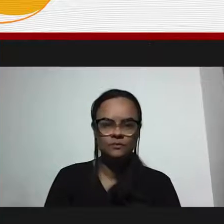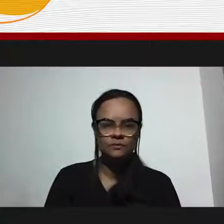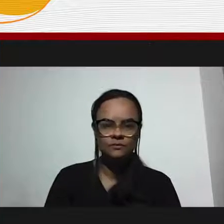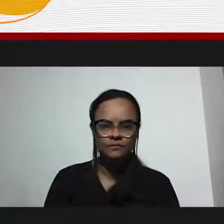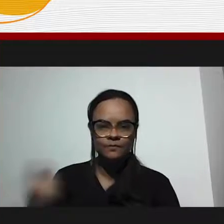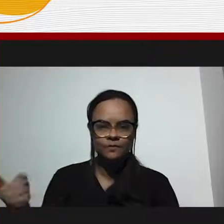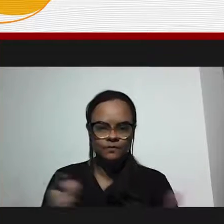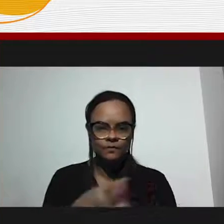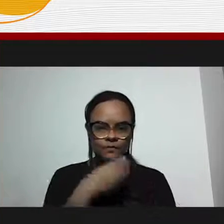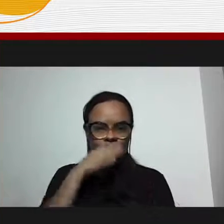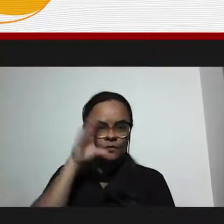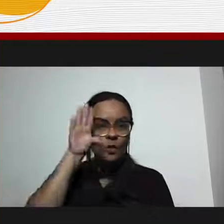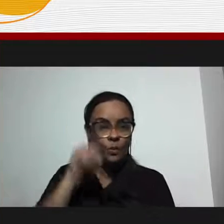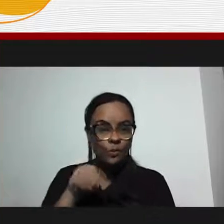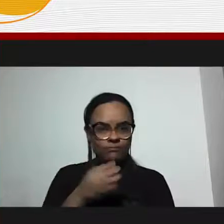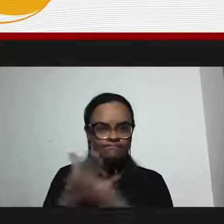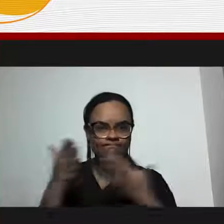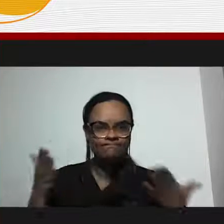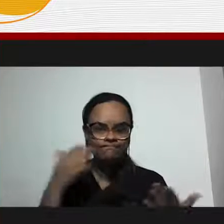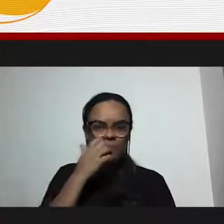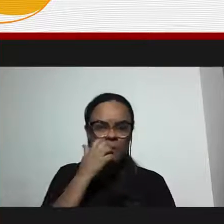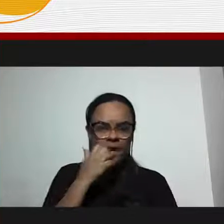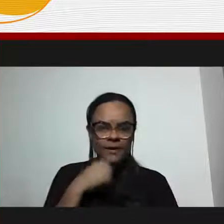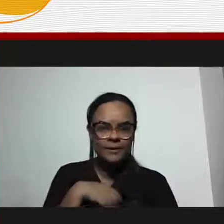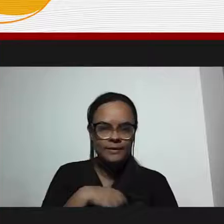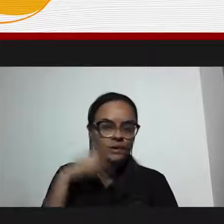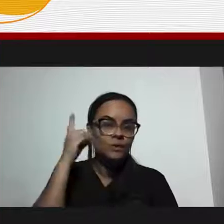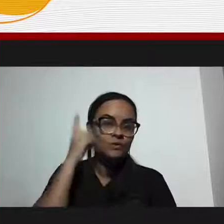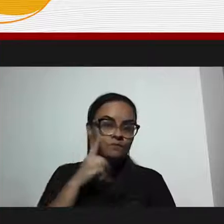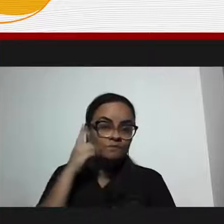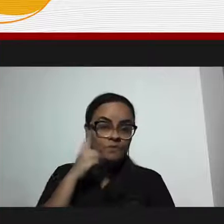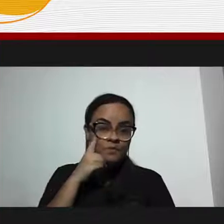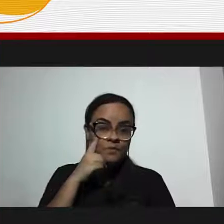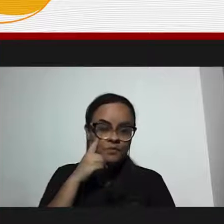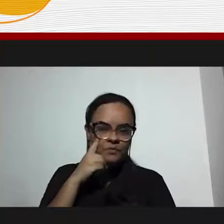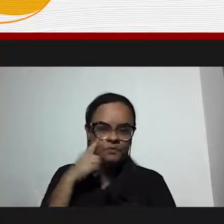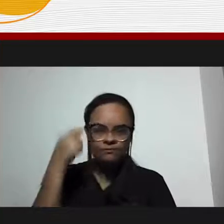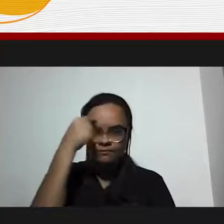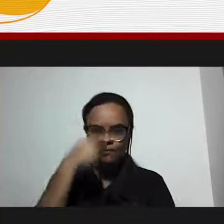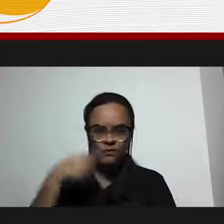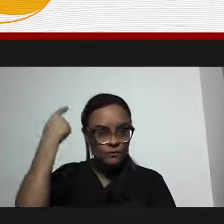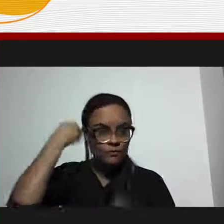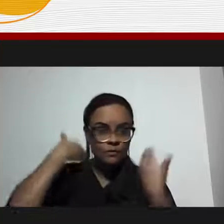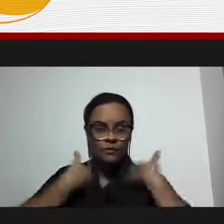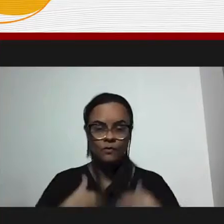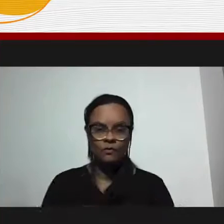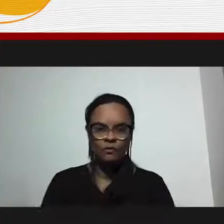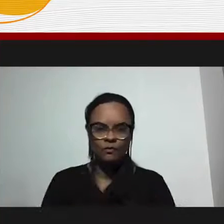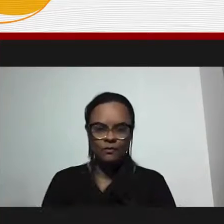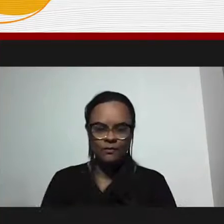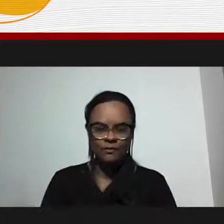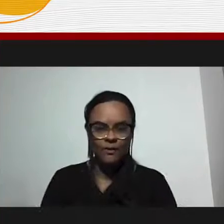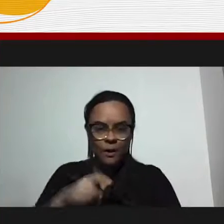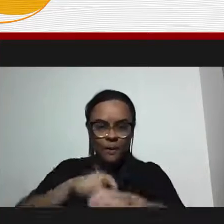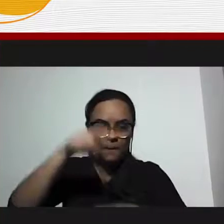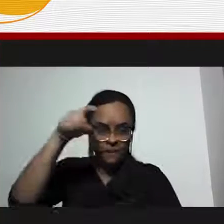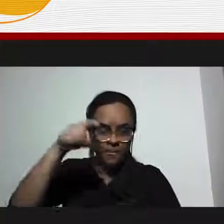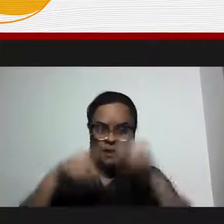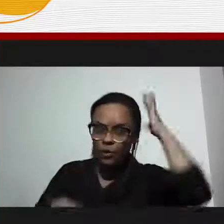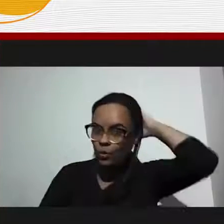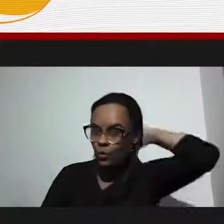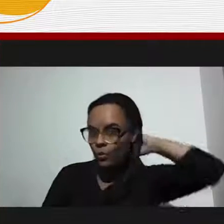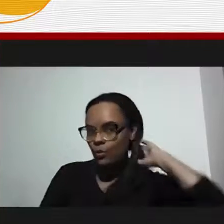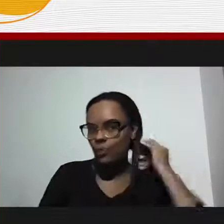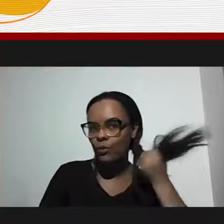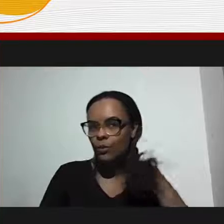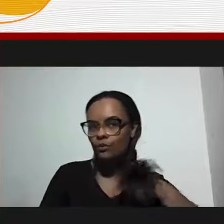Primeiro, boa noite a todos. Eu sou Morena Clara, tenho cabelos lisos e estou nesse momento com o cabelo